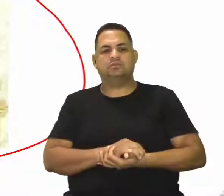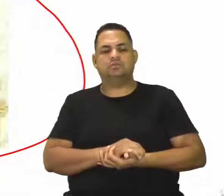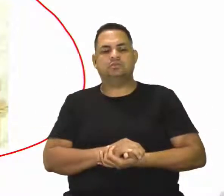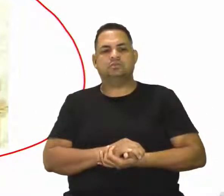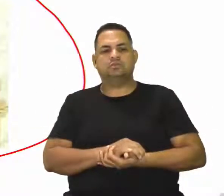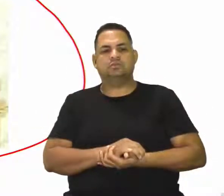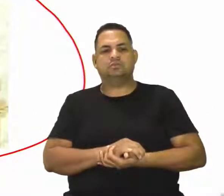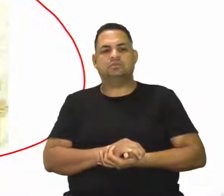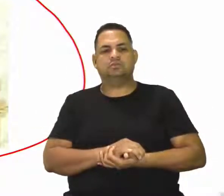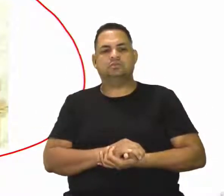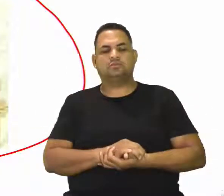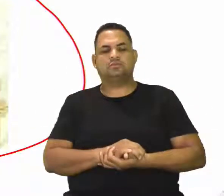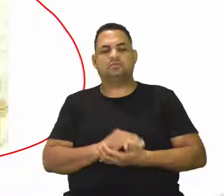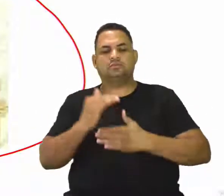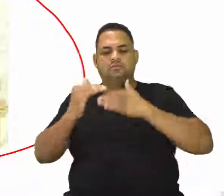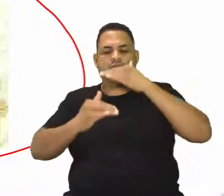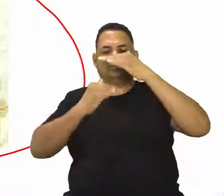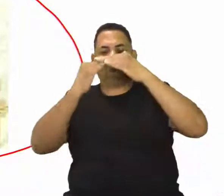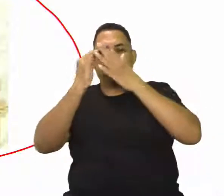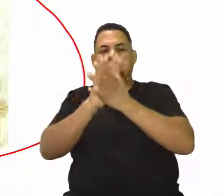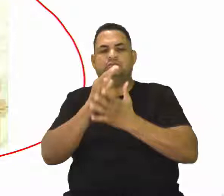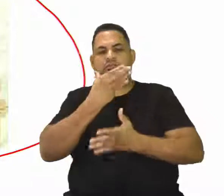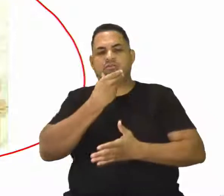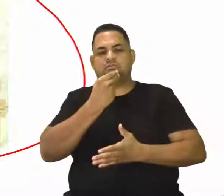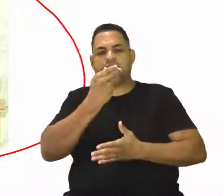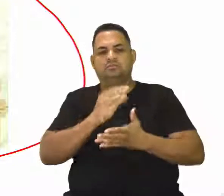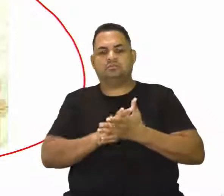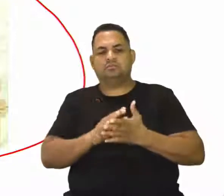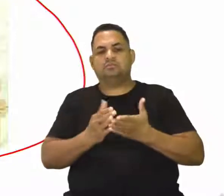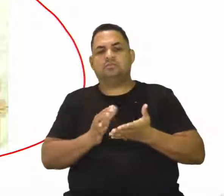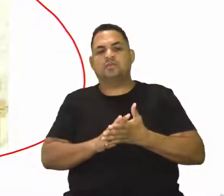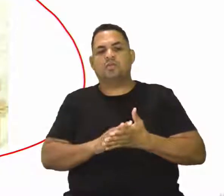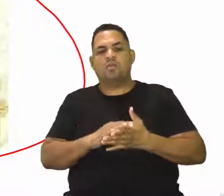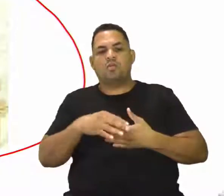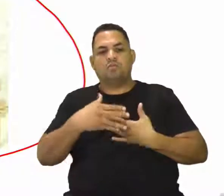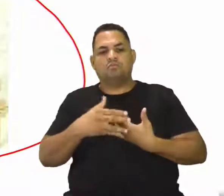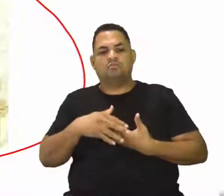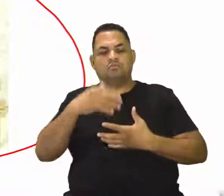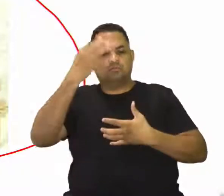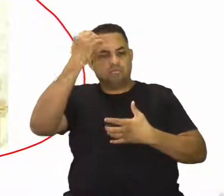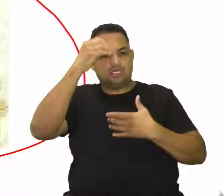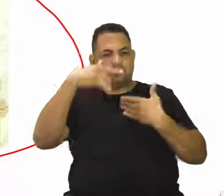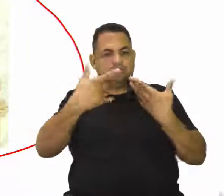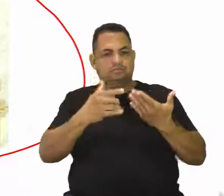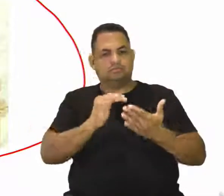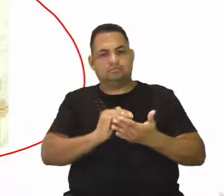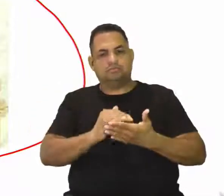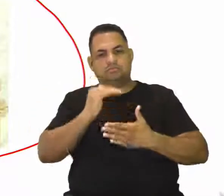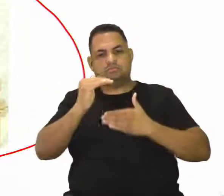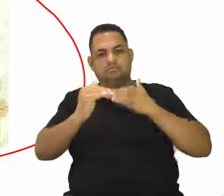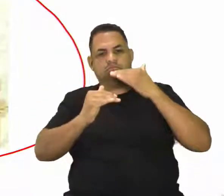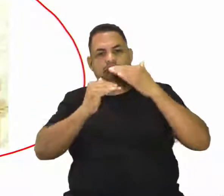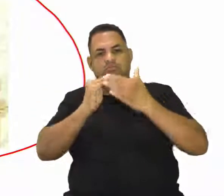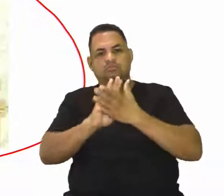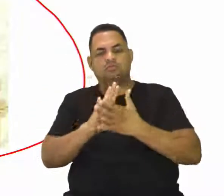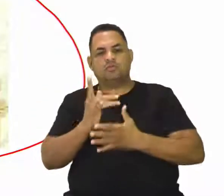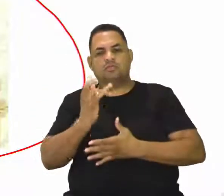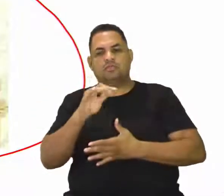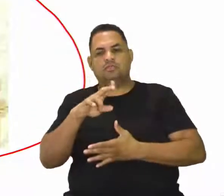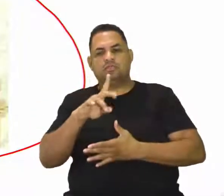Historicamente falando, a evolução do homem através de um primata, e aí a evolução do